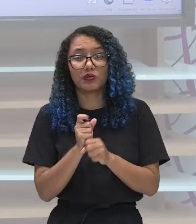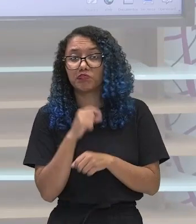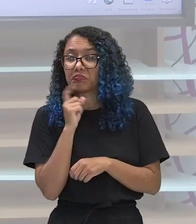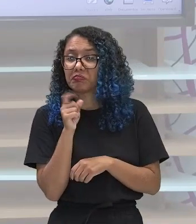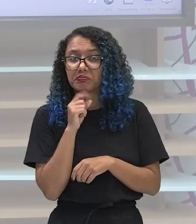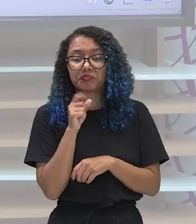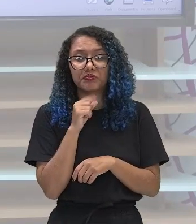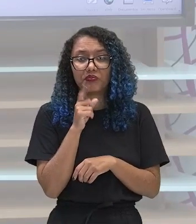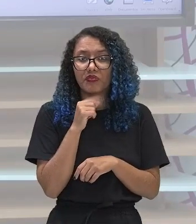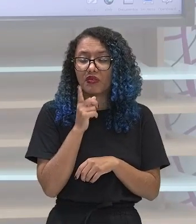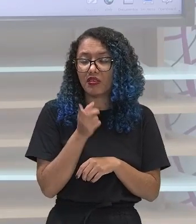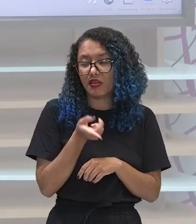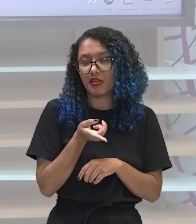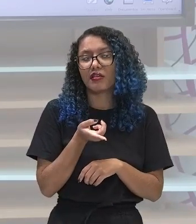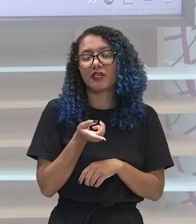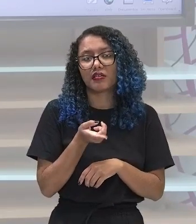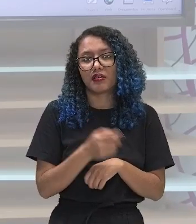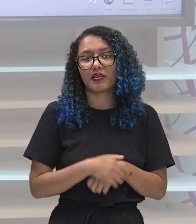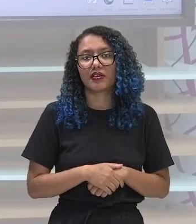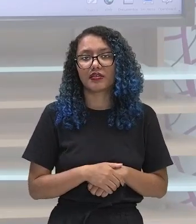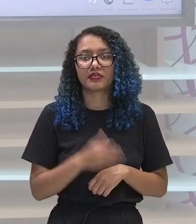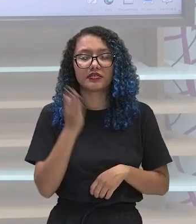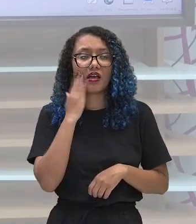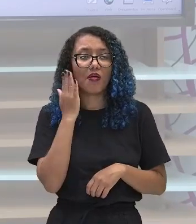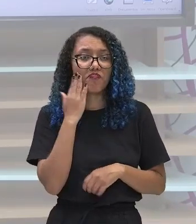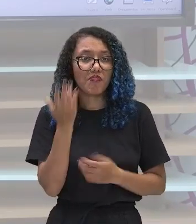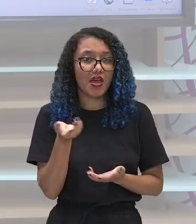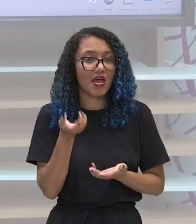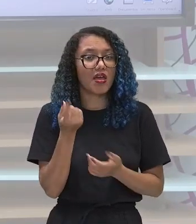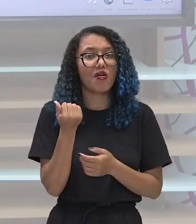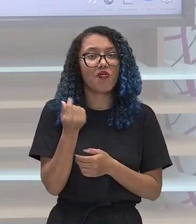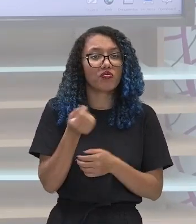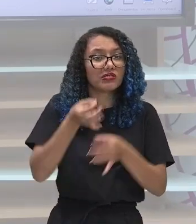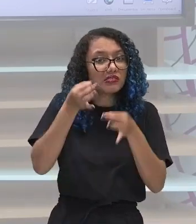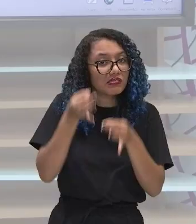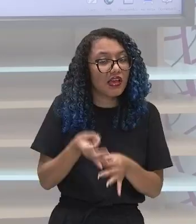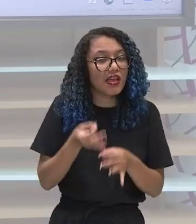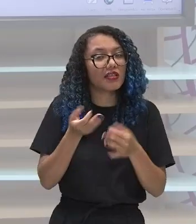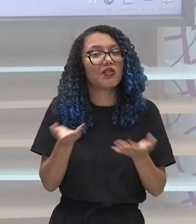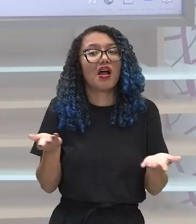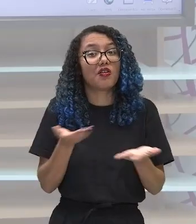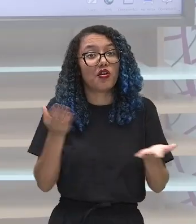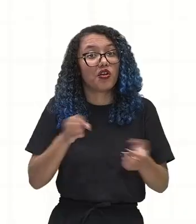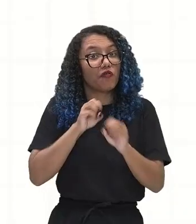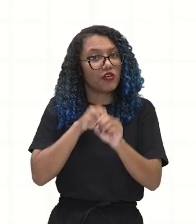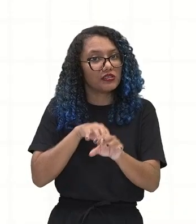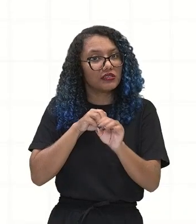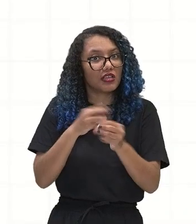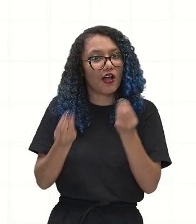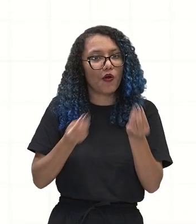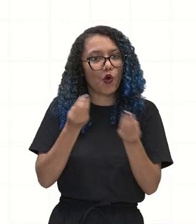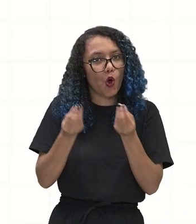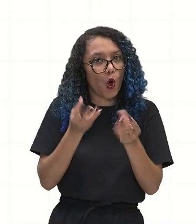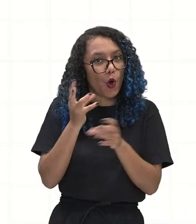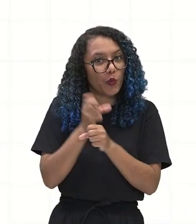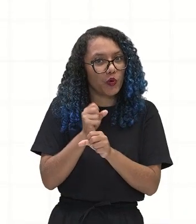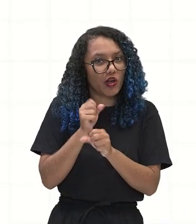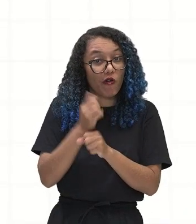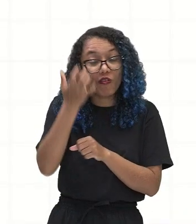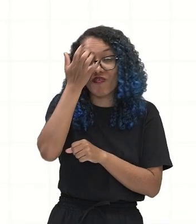esse percentual e identificar qual é o valor, né? Então vamos verificar aqui, ó, como é que faz essa continha. É fácil, olha